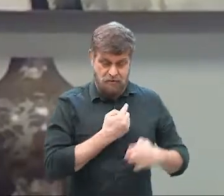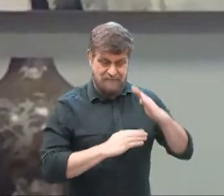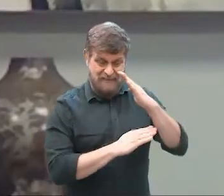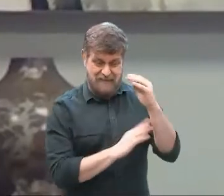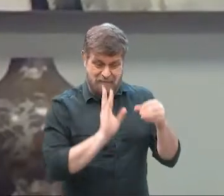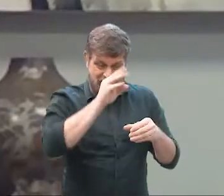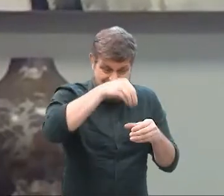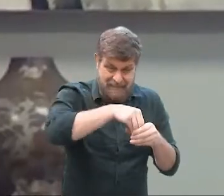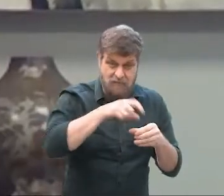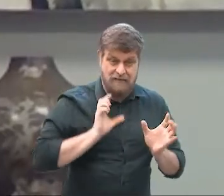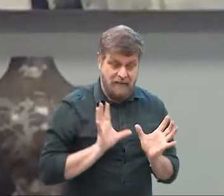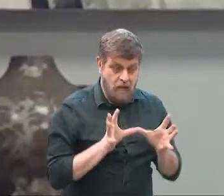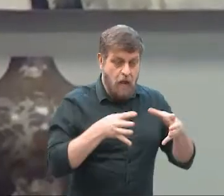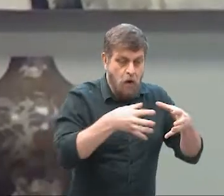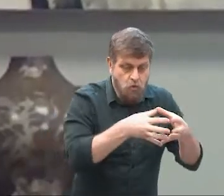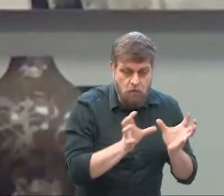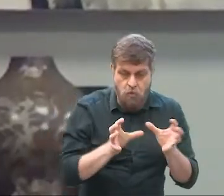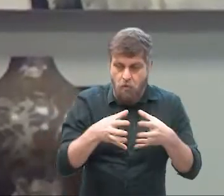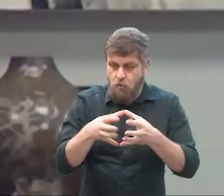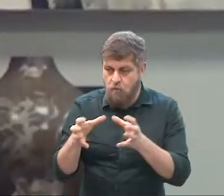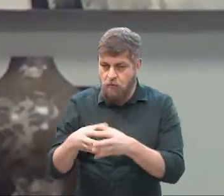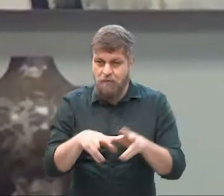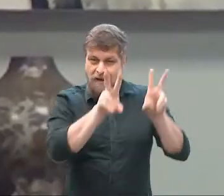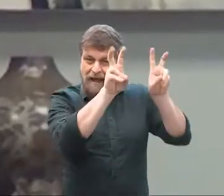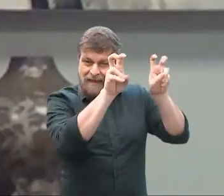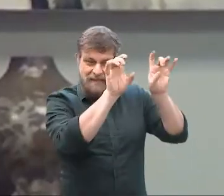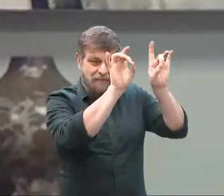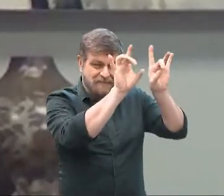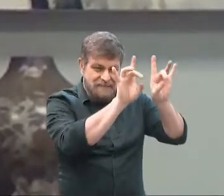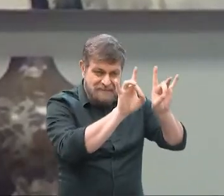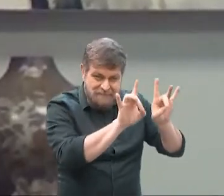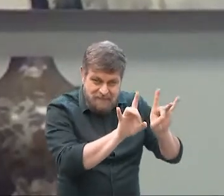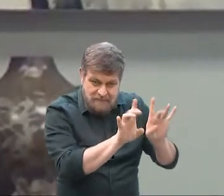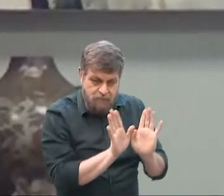Câmara, nós temos as comissões temáticas, as comissões